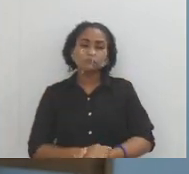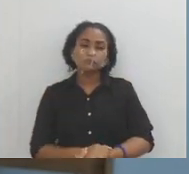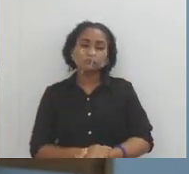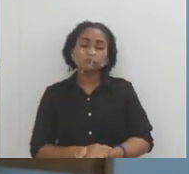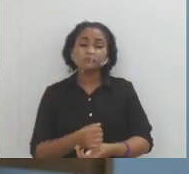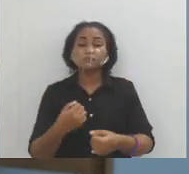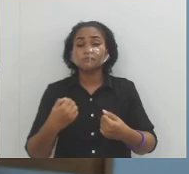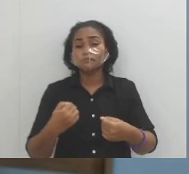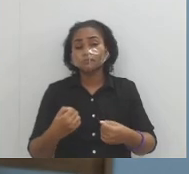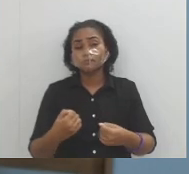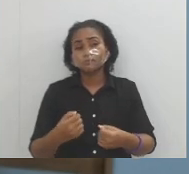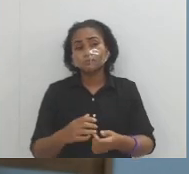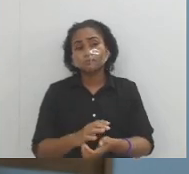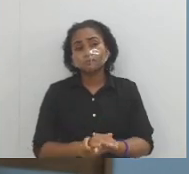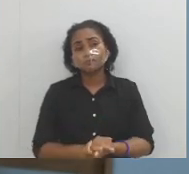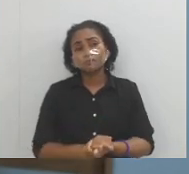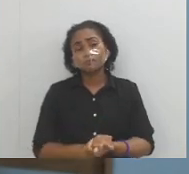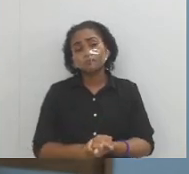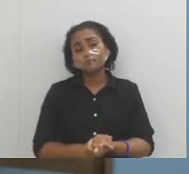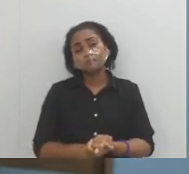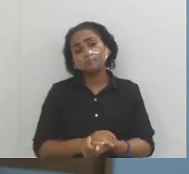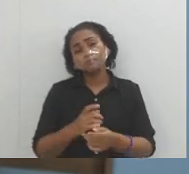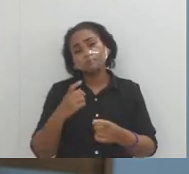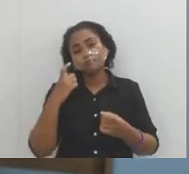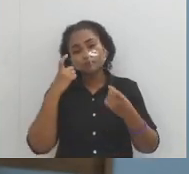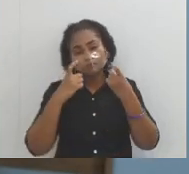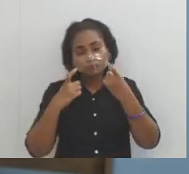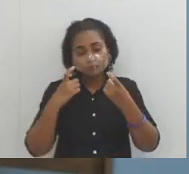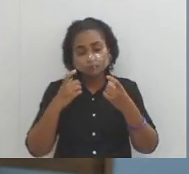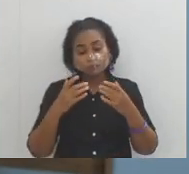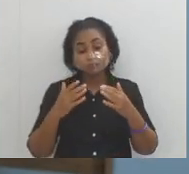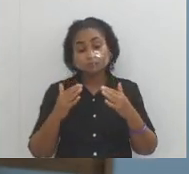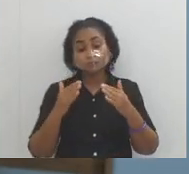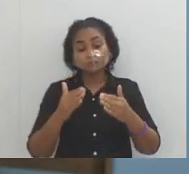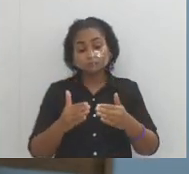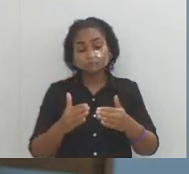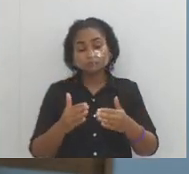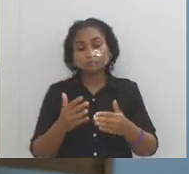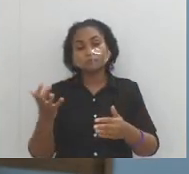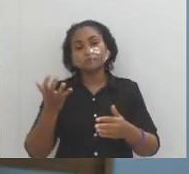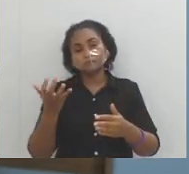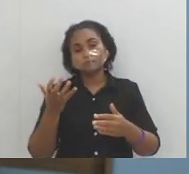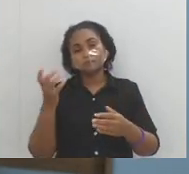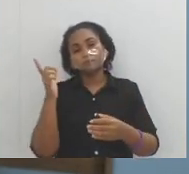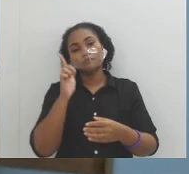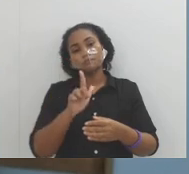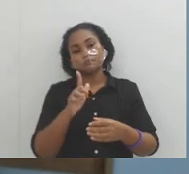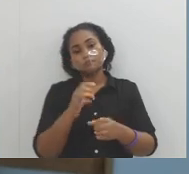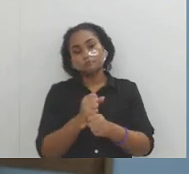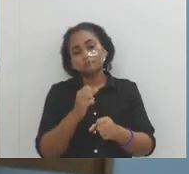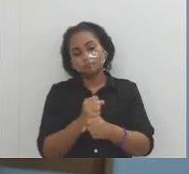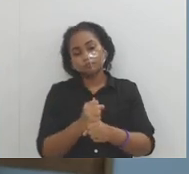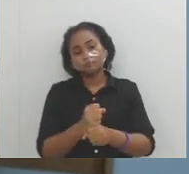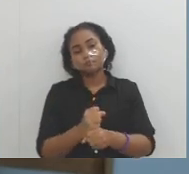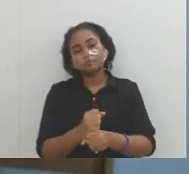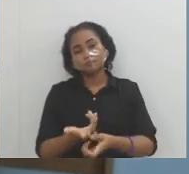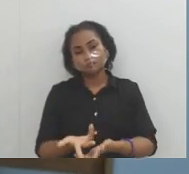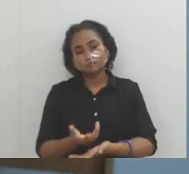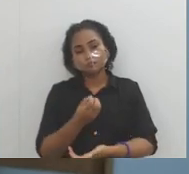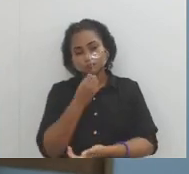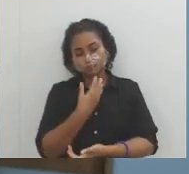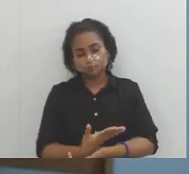na verdade, você está se preparando para uma boa nota na competência 1, que no caso